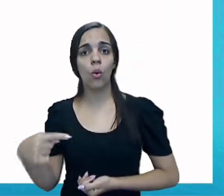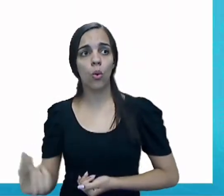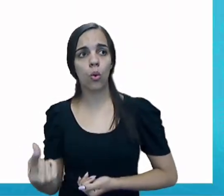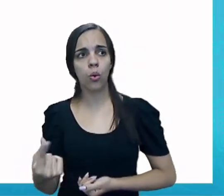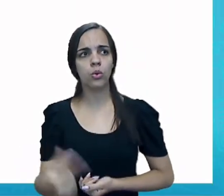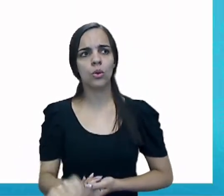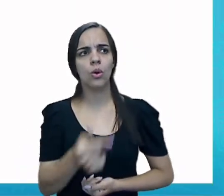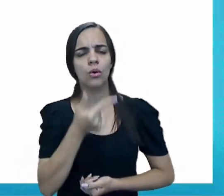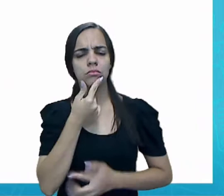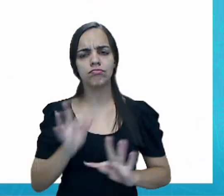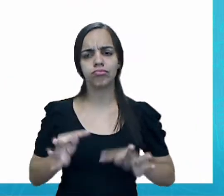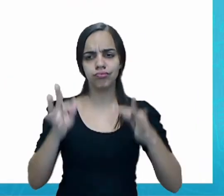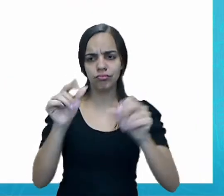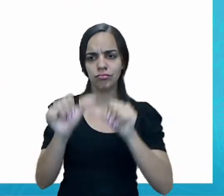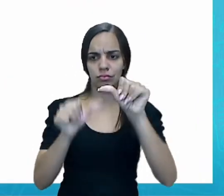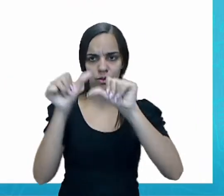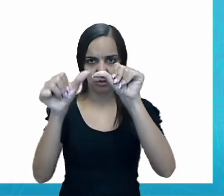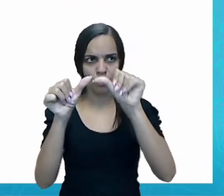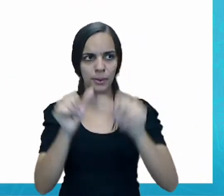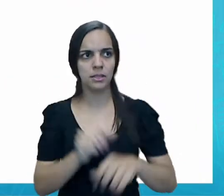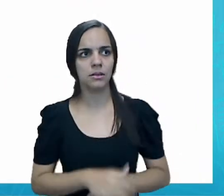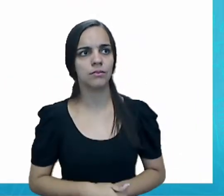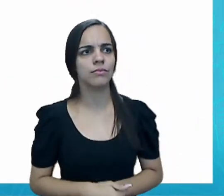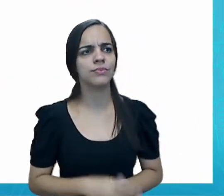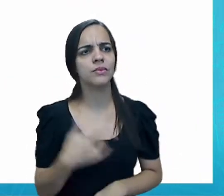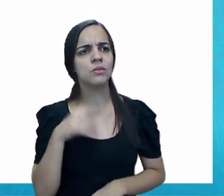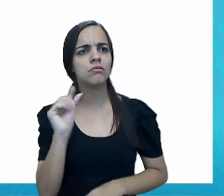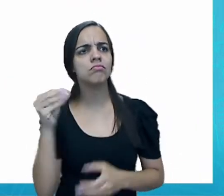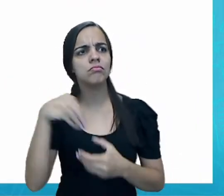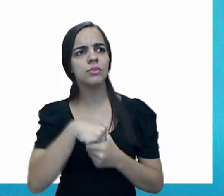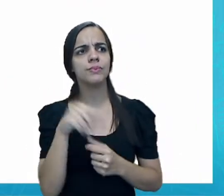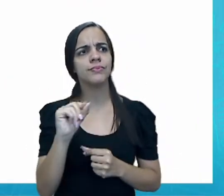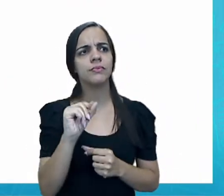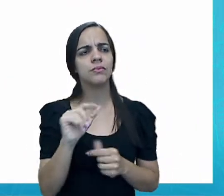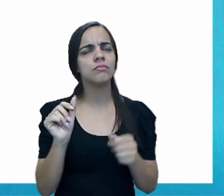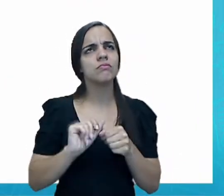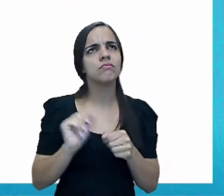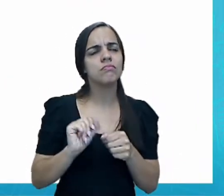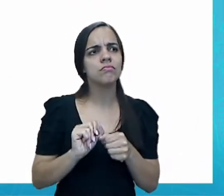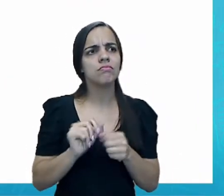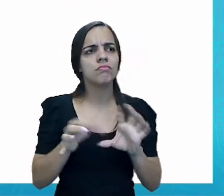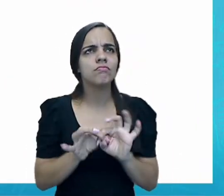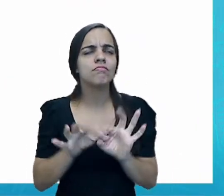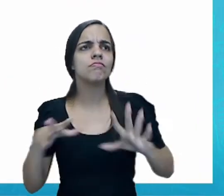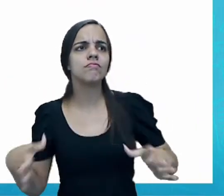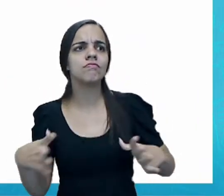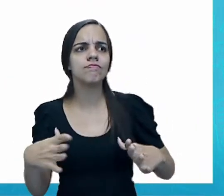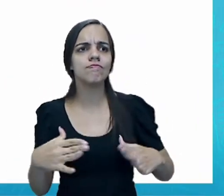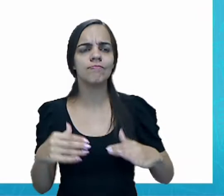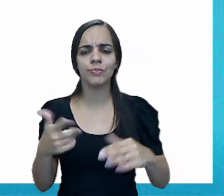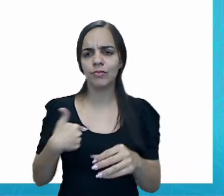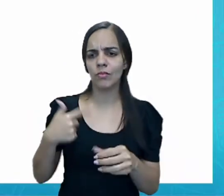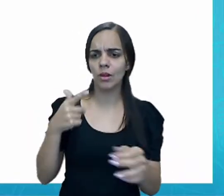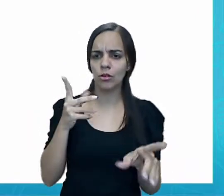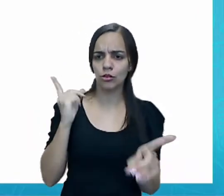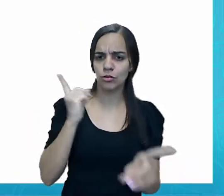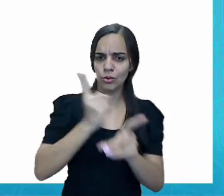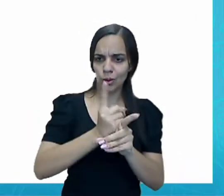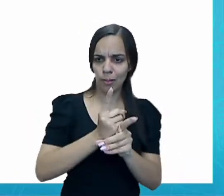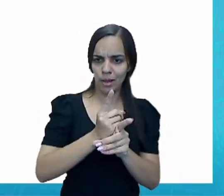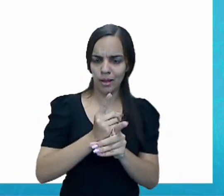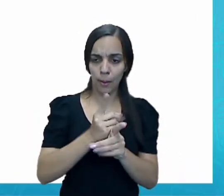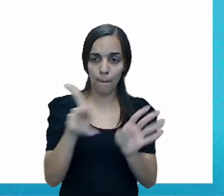aperfeiçoamento tecnológico, um motor de combustão interna. Isso permitiu o aproveitamento do petróleo e dos